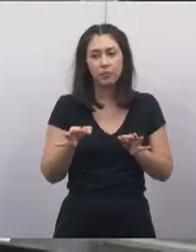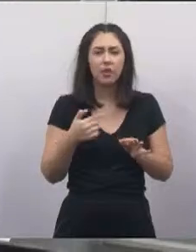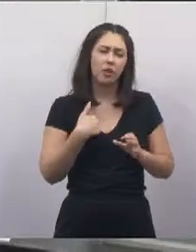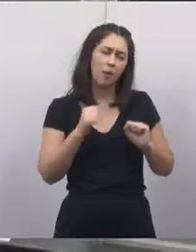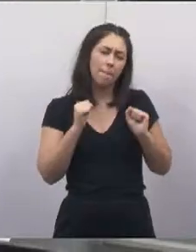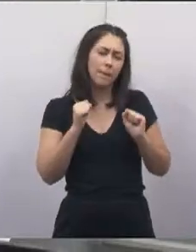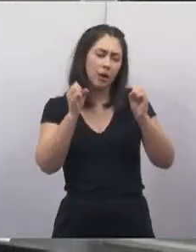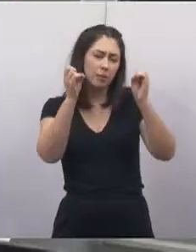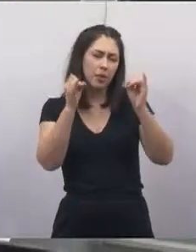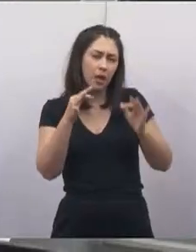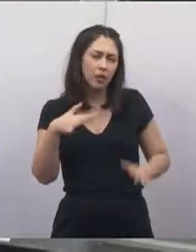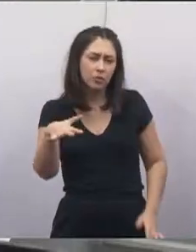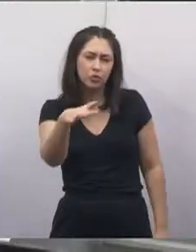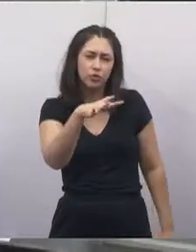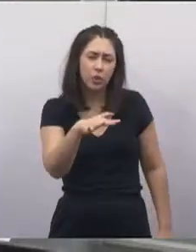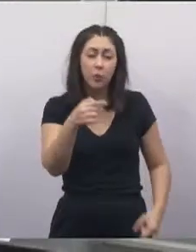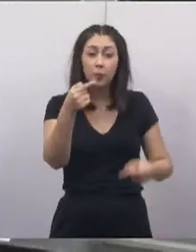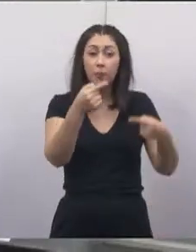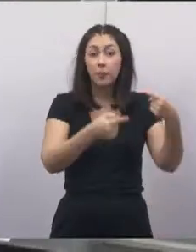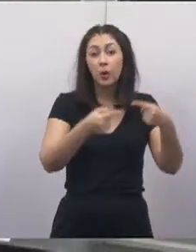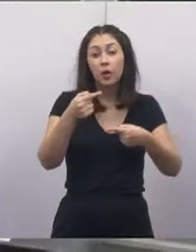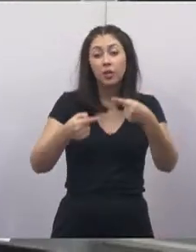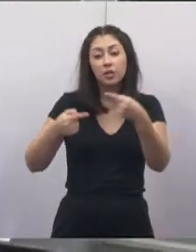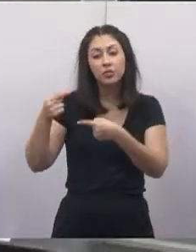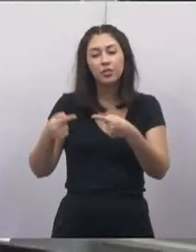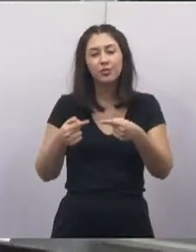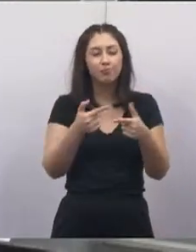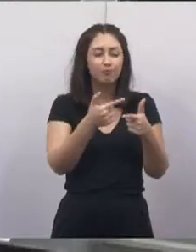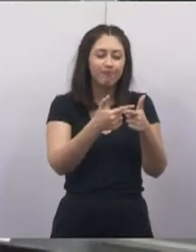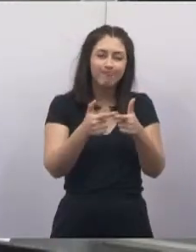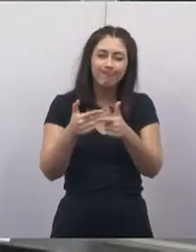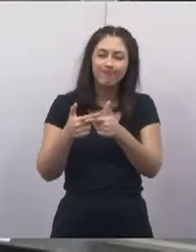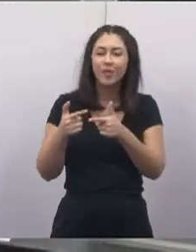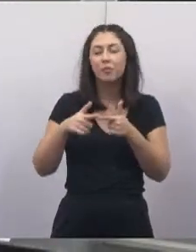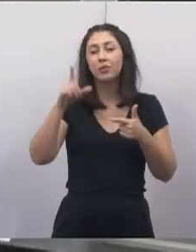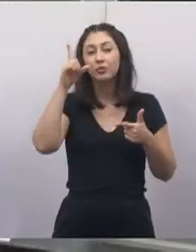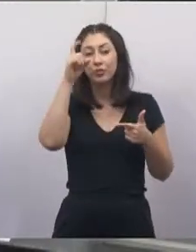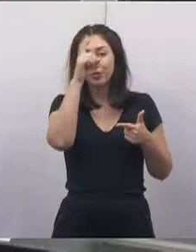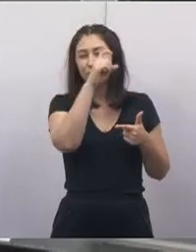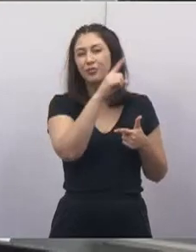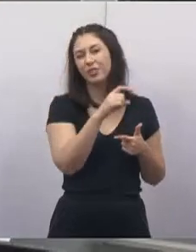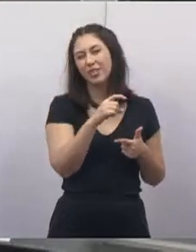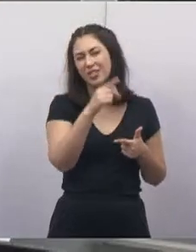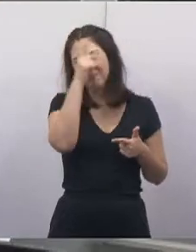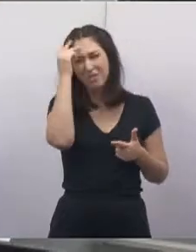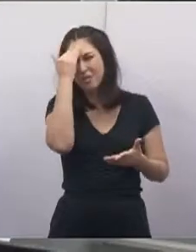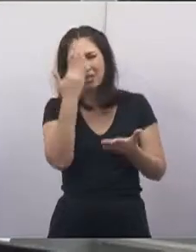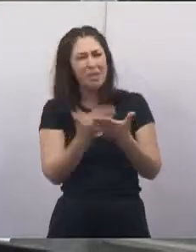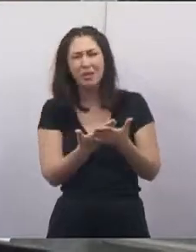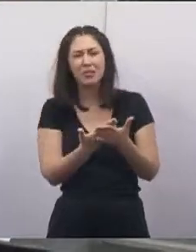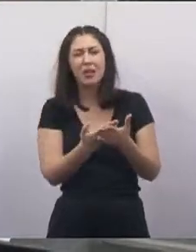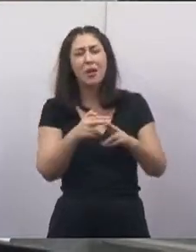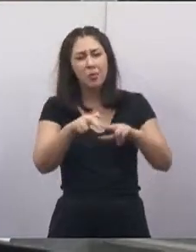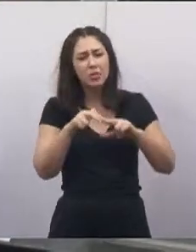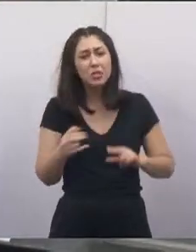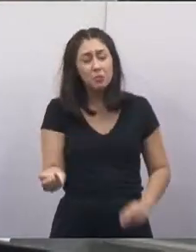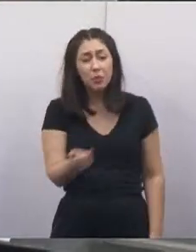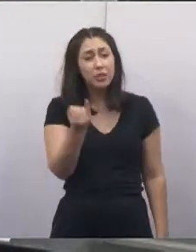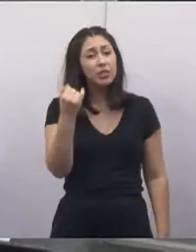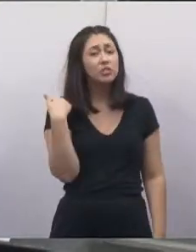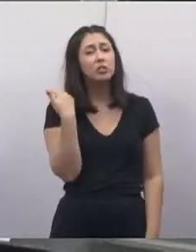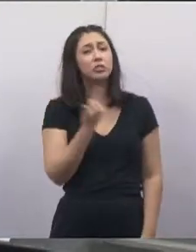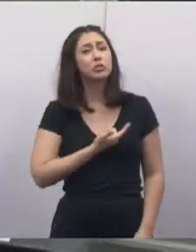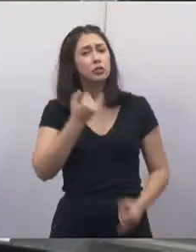falar de um modo geral, a classe política passa por momentos difíceis de descrédito, então, nada melhor que a gente colocar no